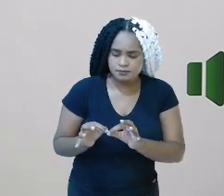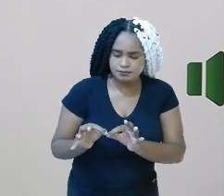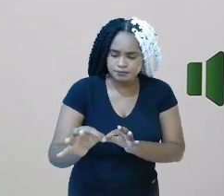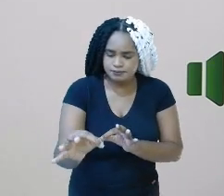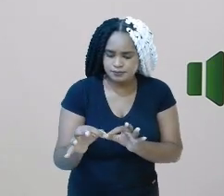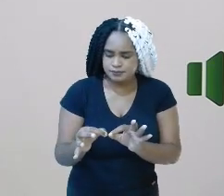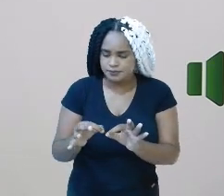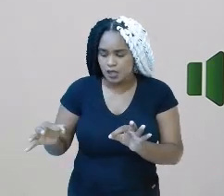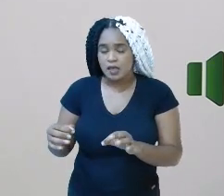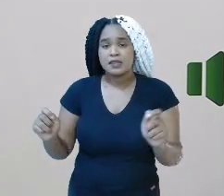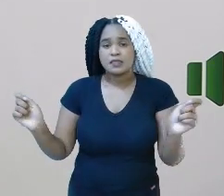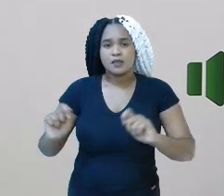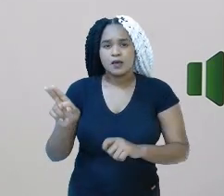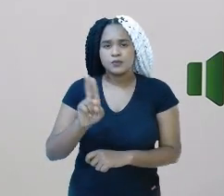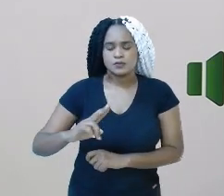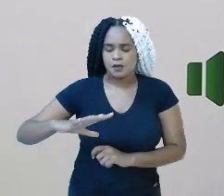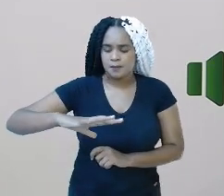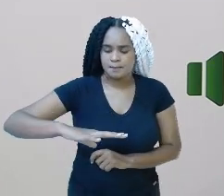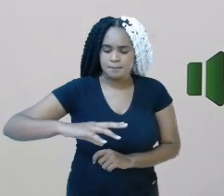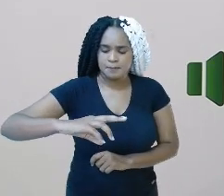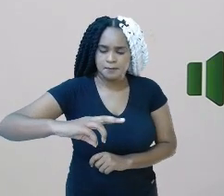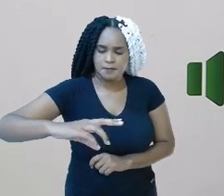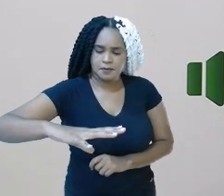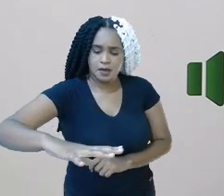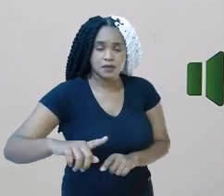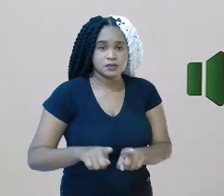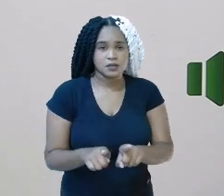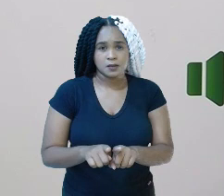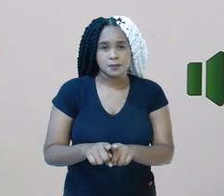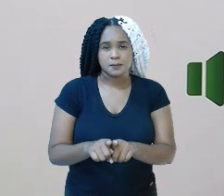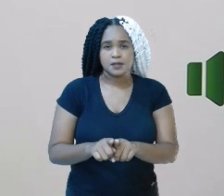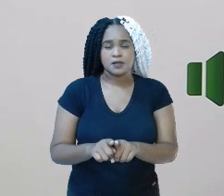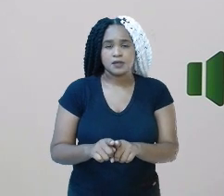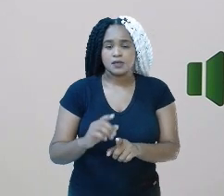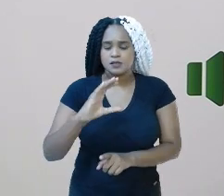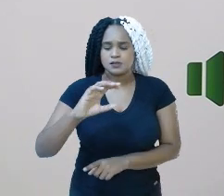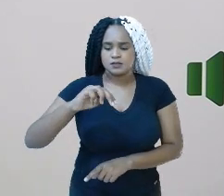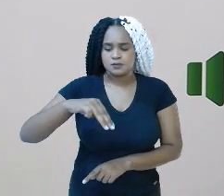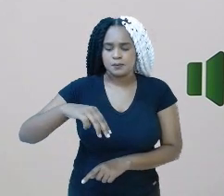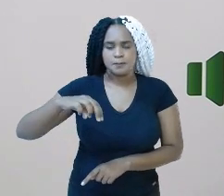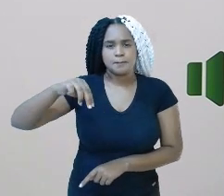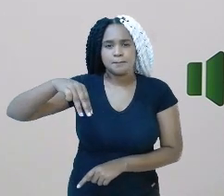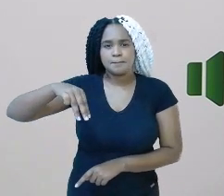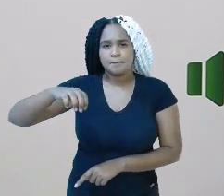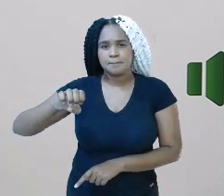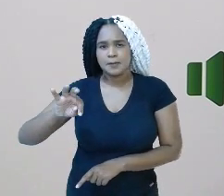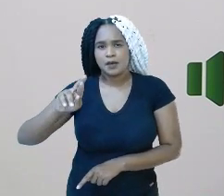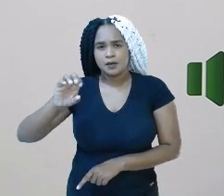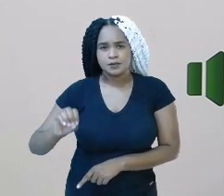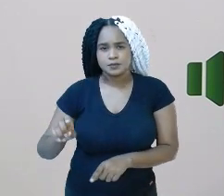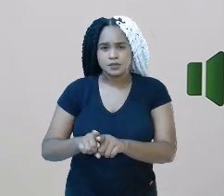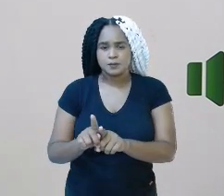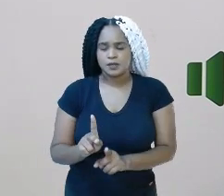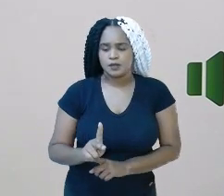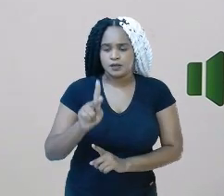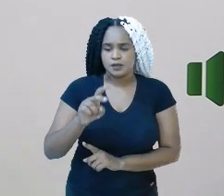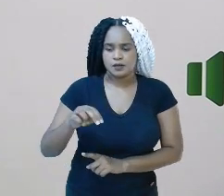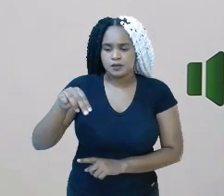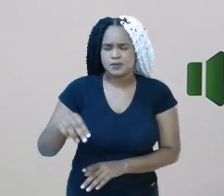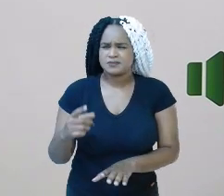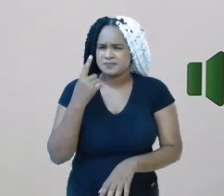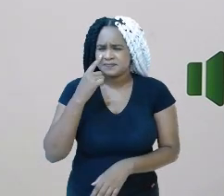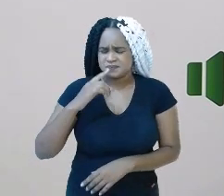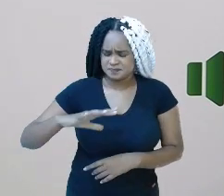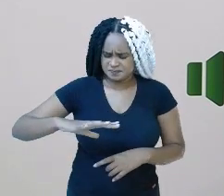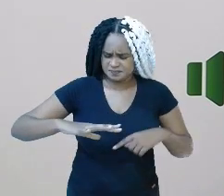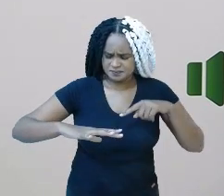palmo, centímetro, metro e quilômetro. Professora, palmo, por que a senhora está dizendo isso? Palmo, como é que eu vou conseguir medir alguma